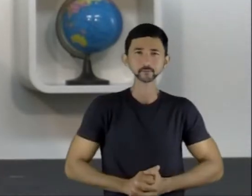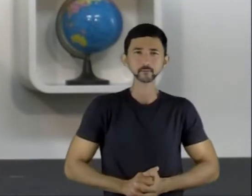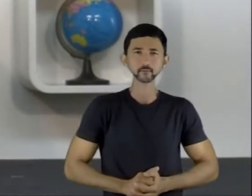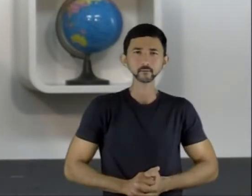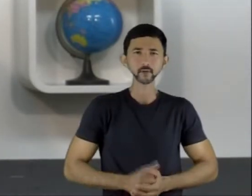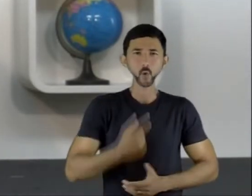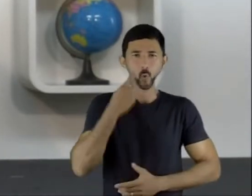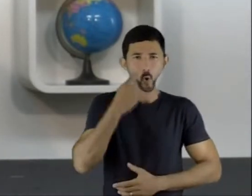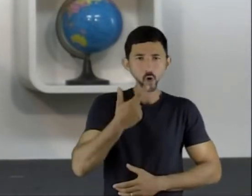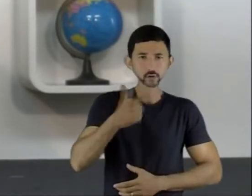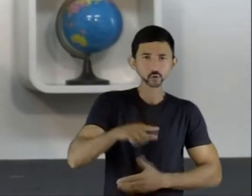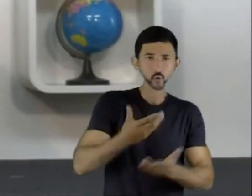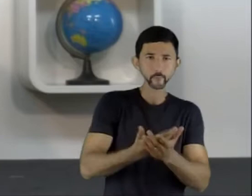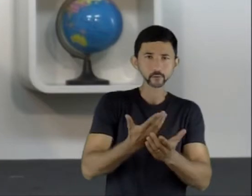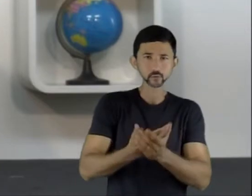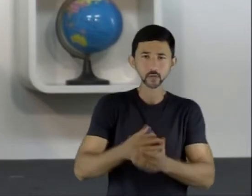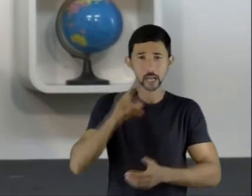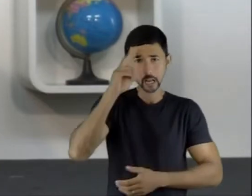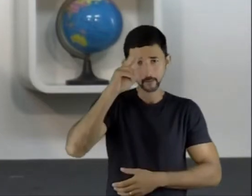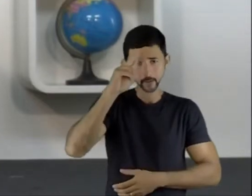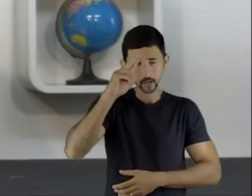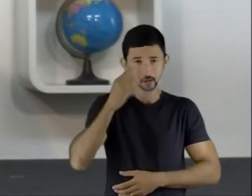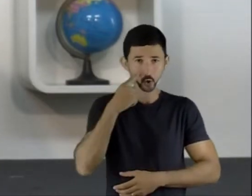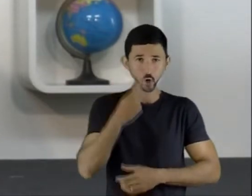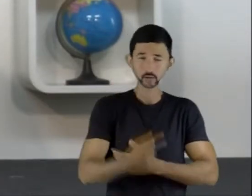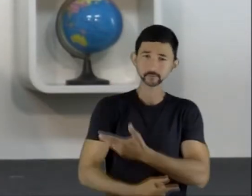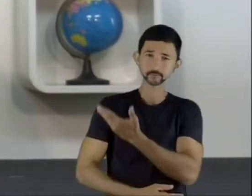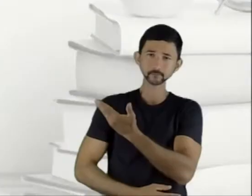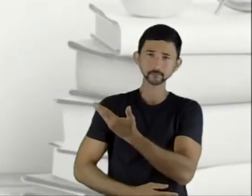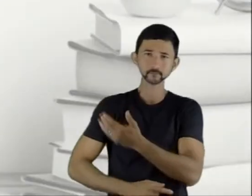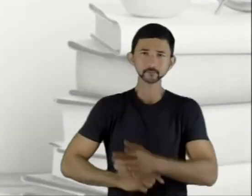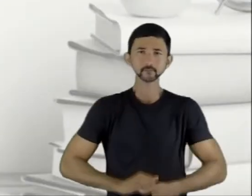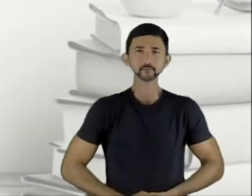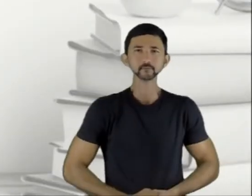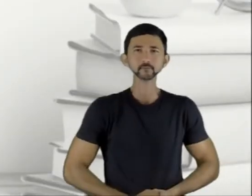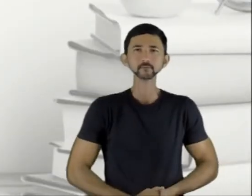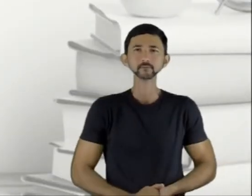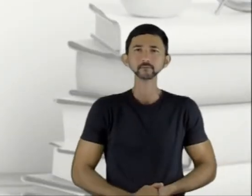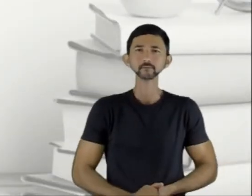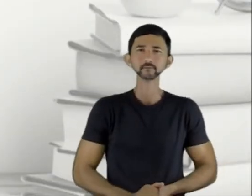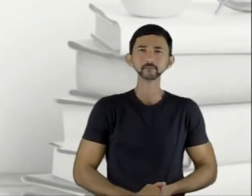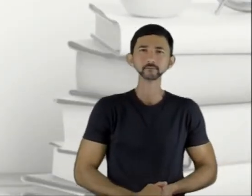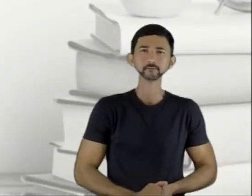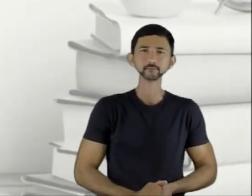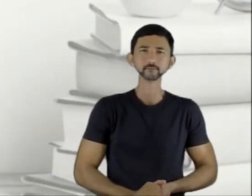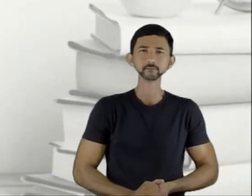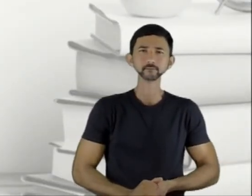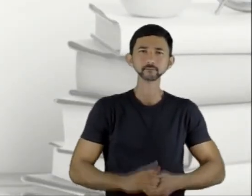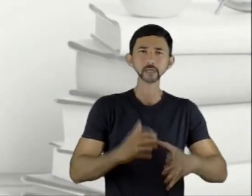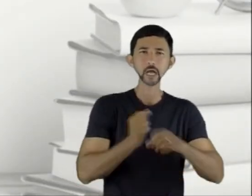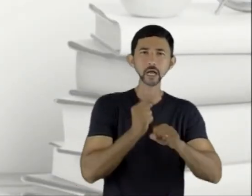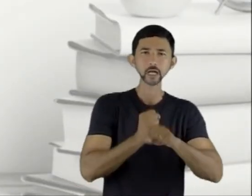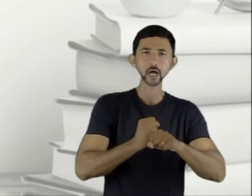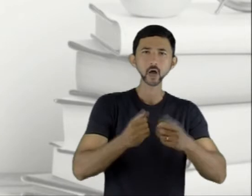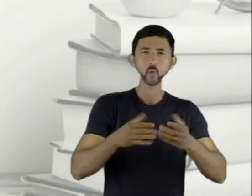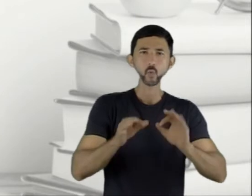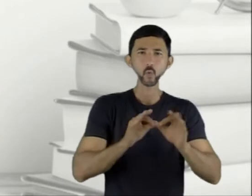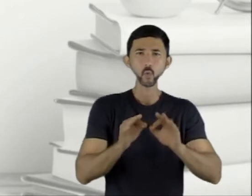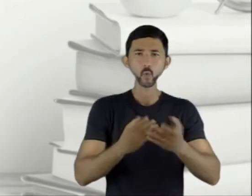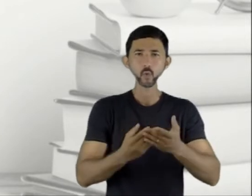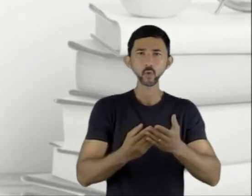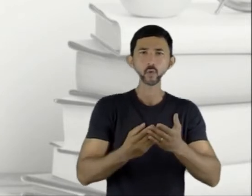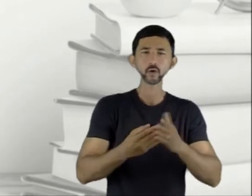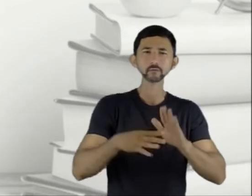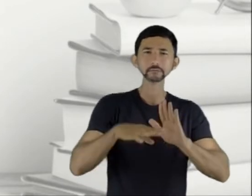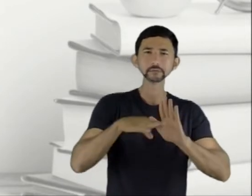vamos recapitular alguns pontos dela. Acompanha comigo na tela. A média aritmética simples. A